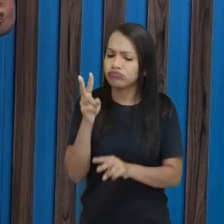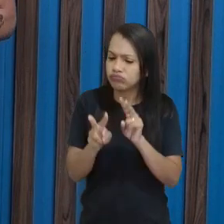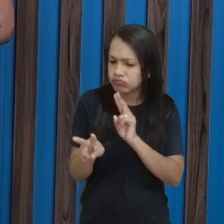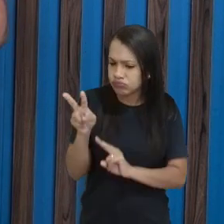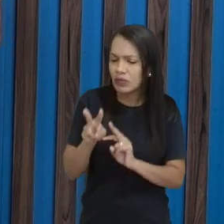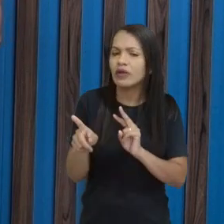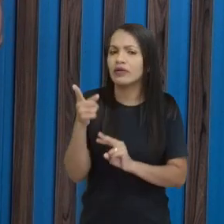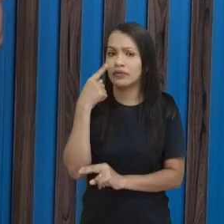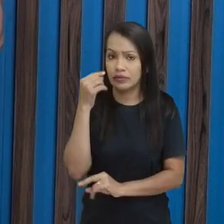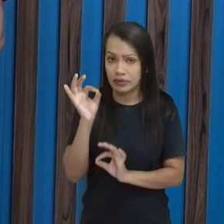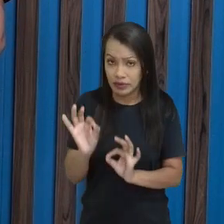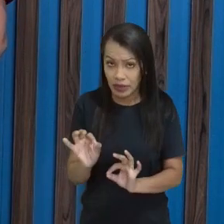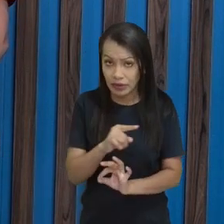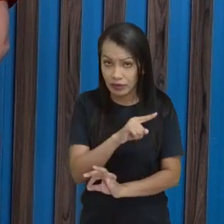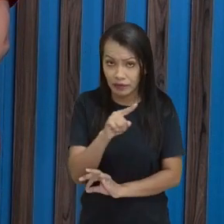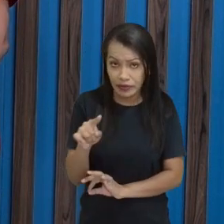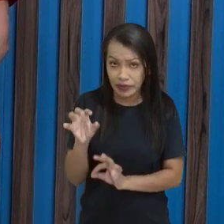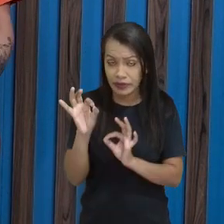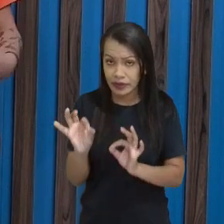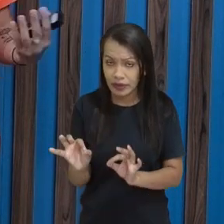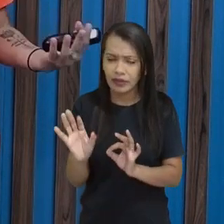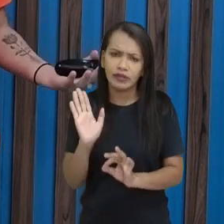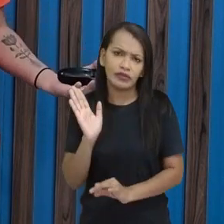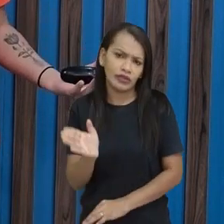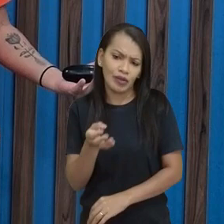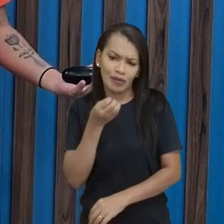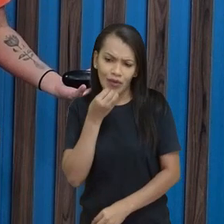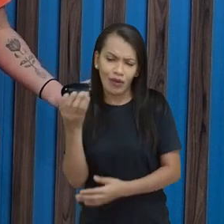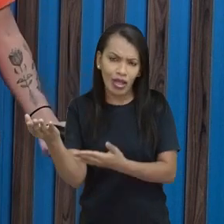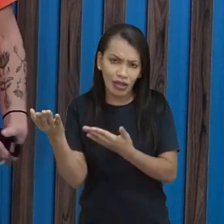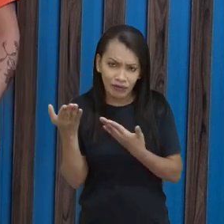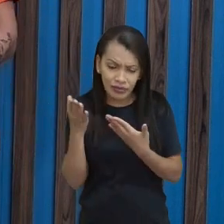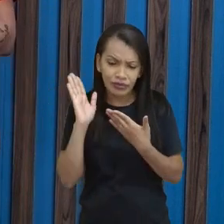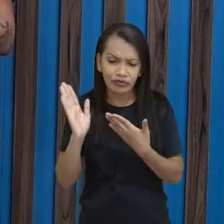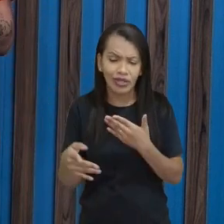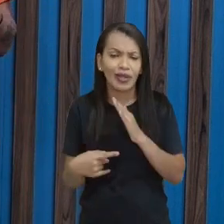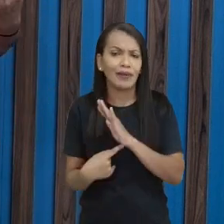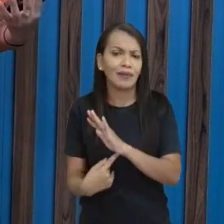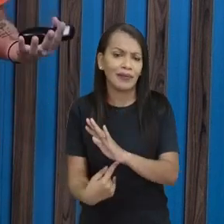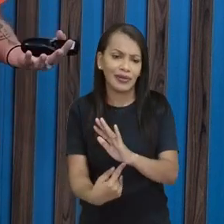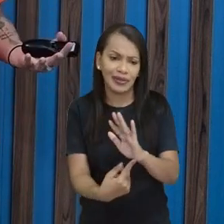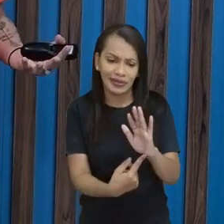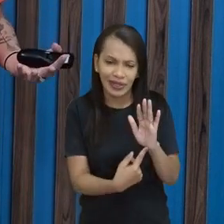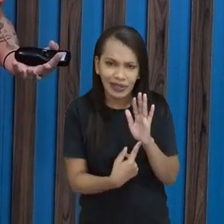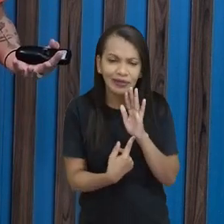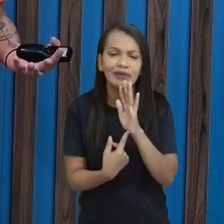aos comentários de vocês. Bom, já dei as boas-vindas, A gente já fez aqui